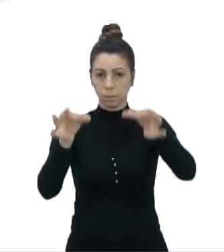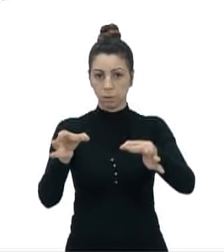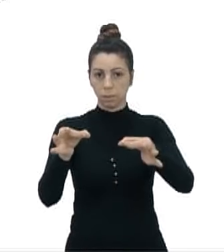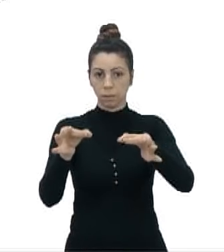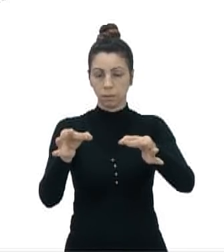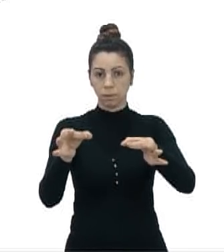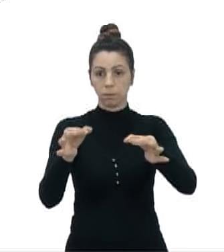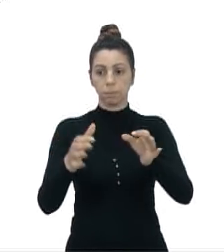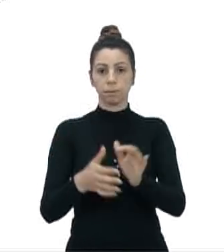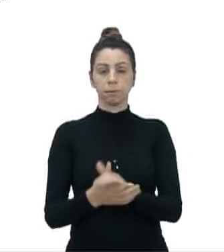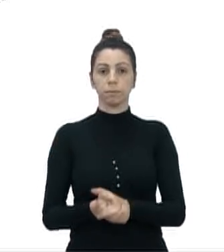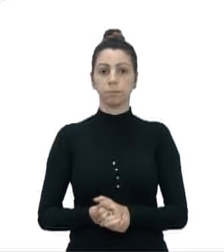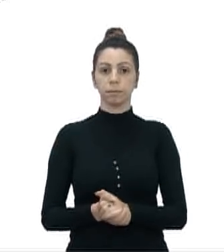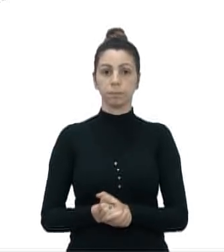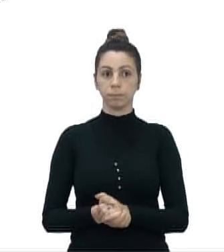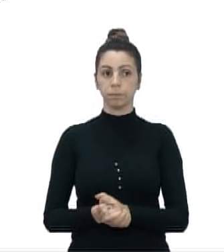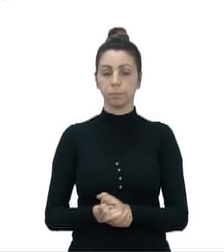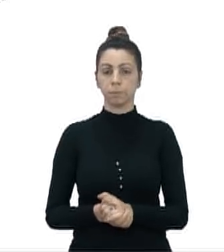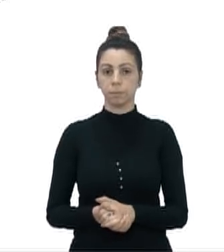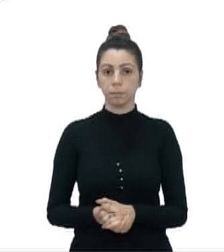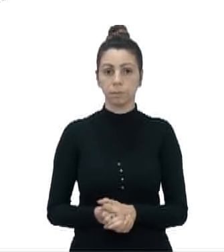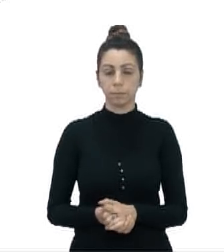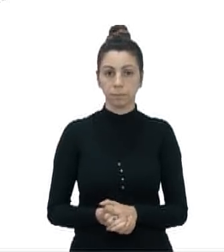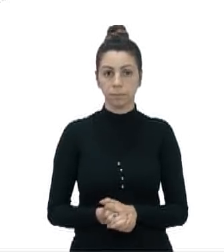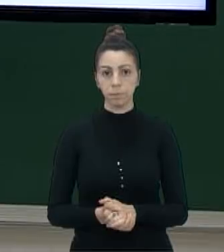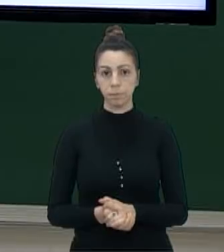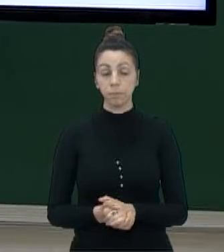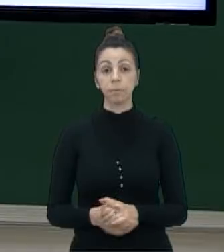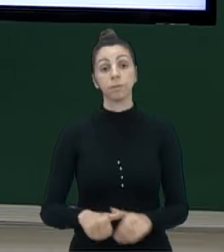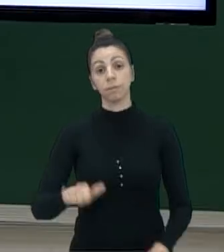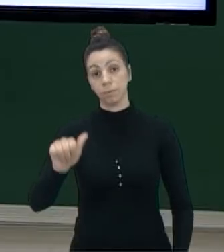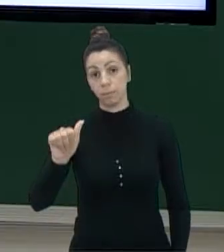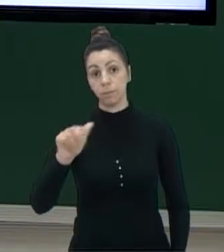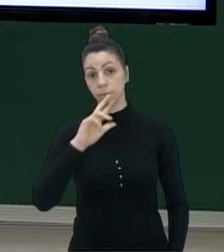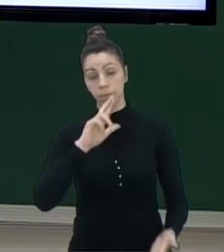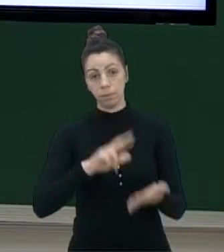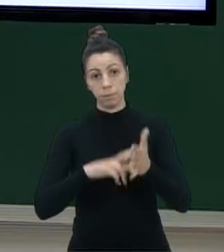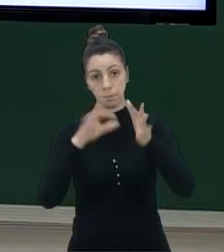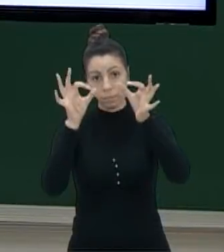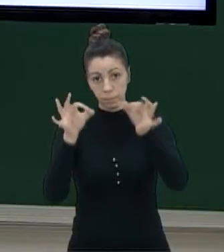C.L e D.M. Então, seria a alternativa A.